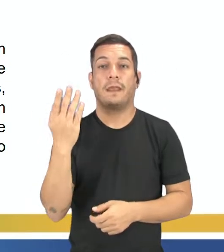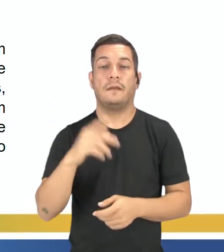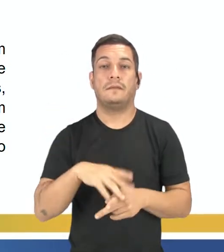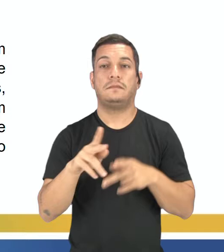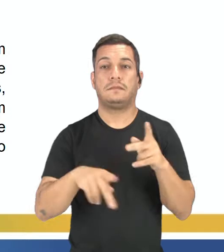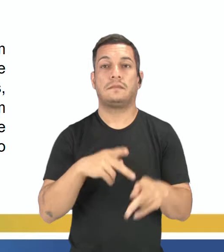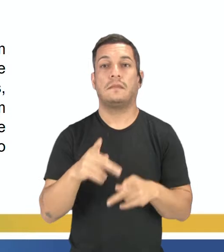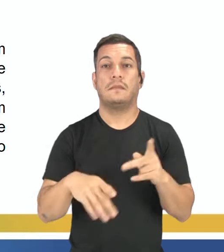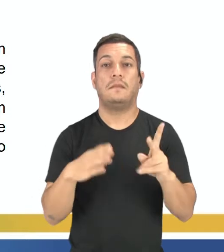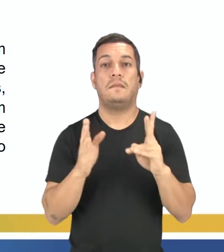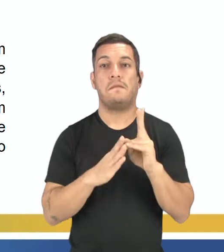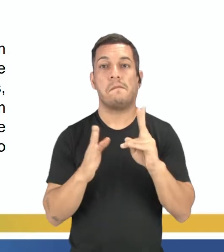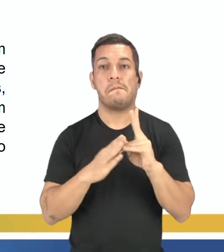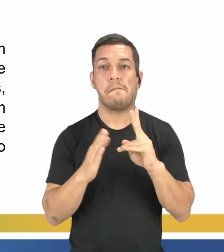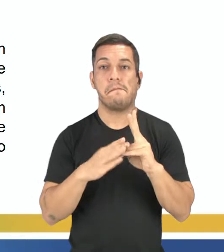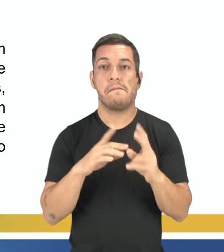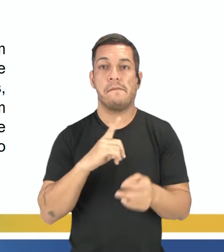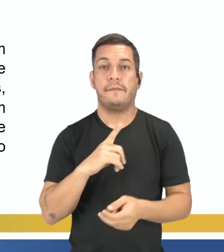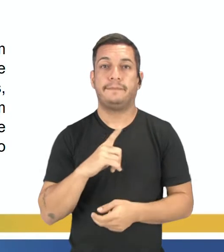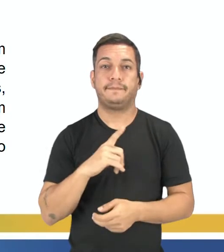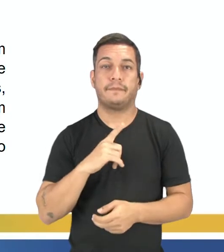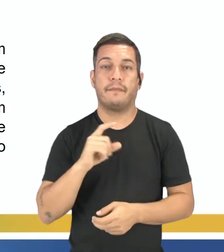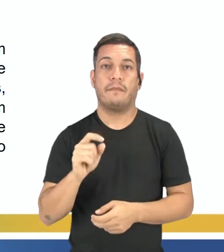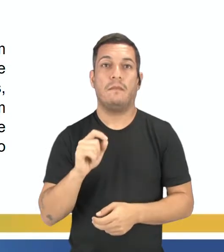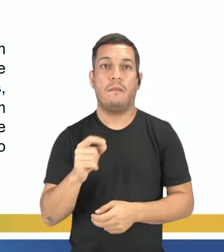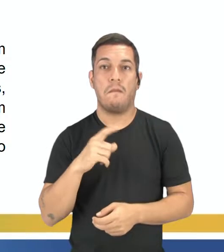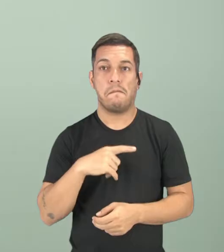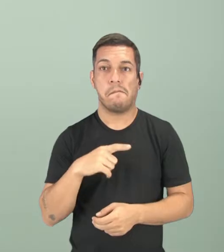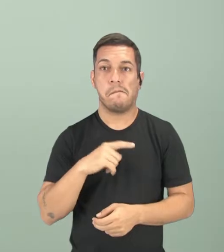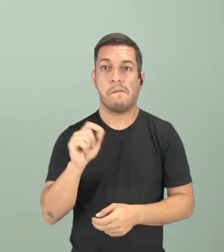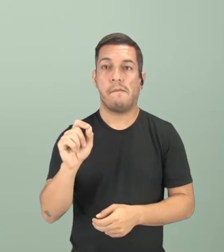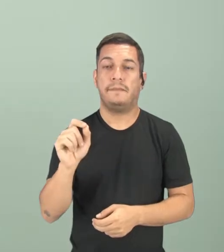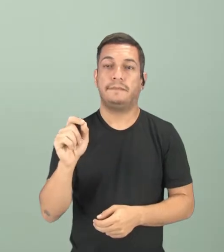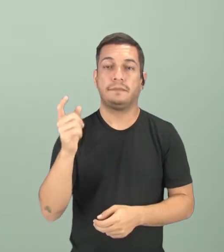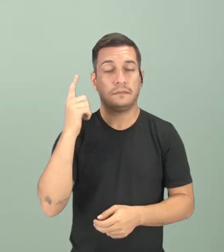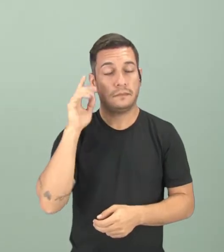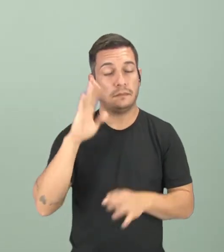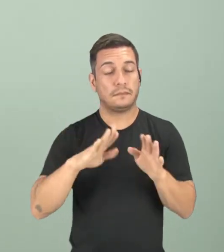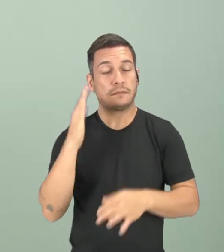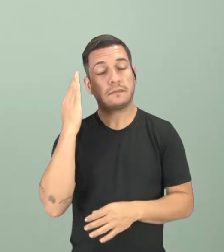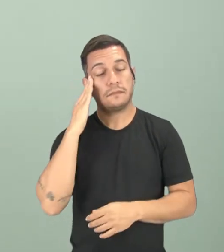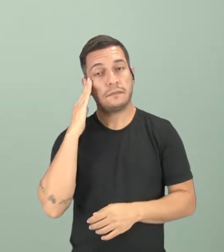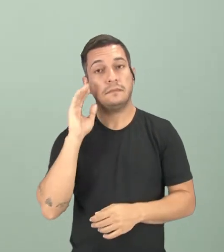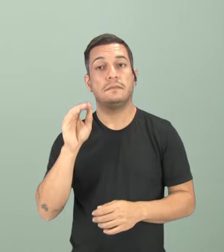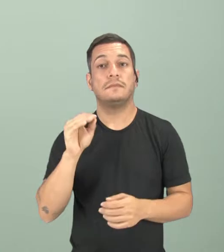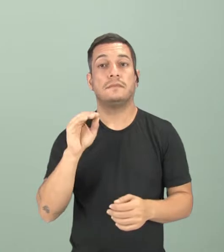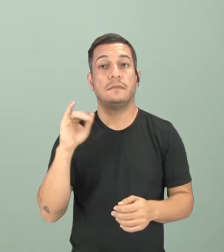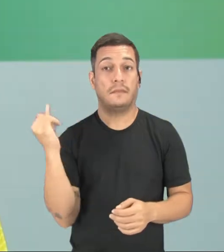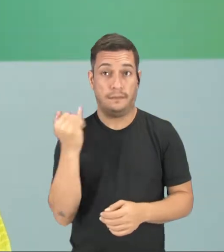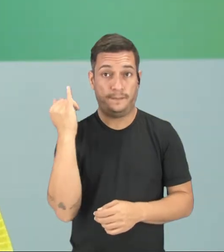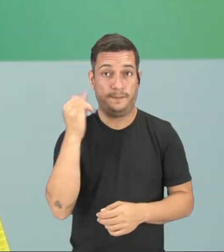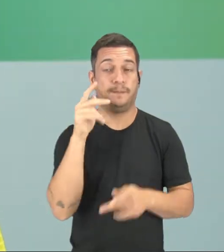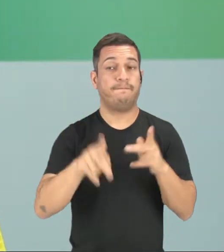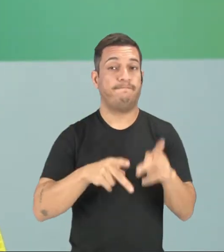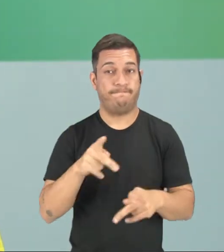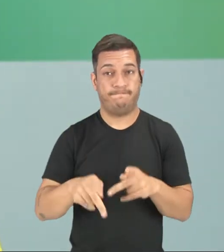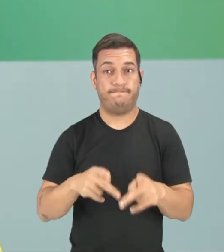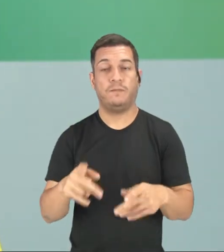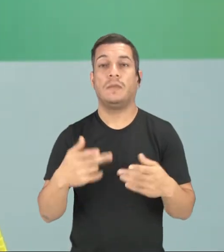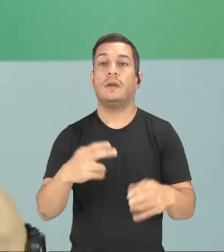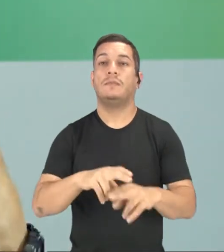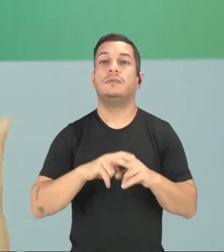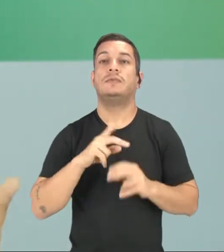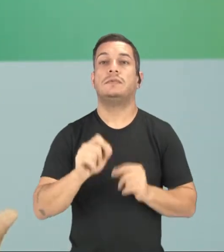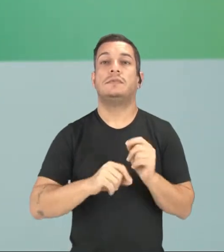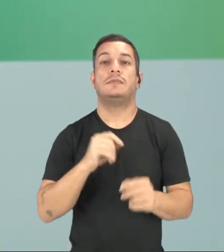a Deus, ainda de população indígena que a gente tem, em que se pese que a gente talvez não entenda a importância ainda dessa